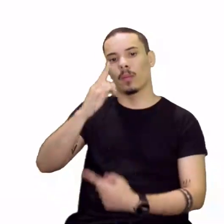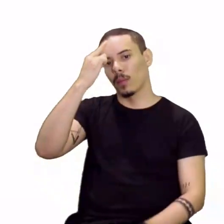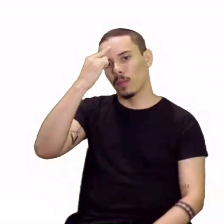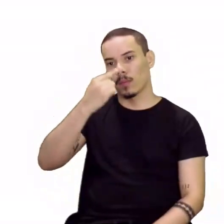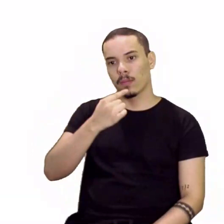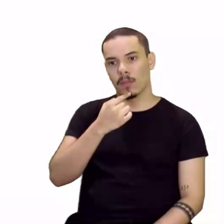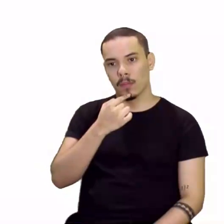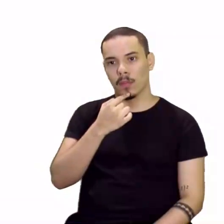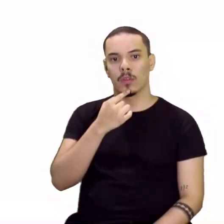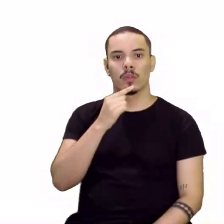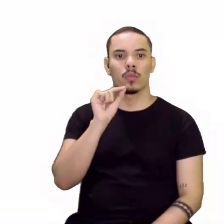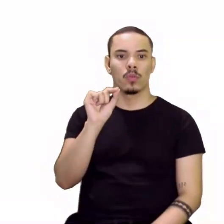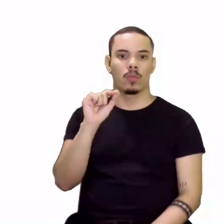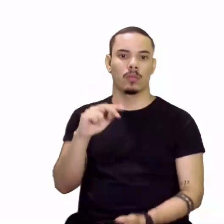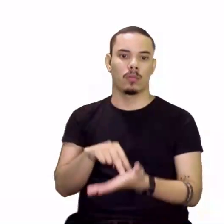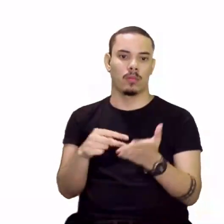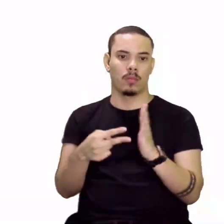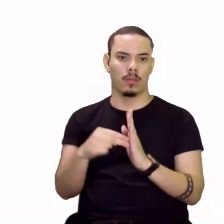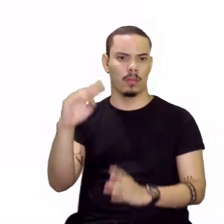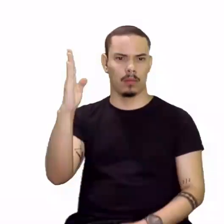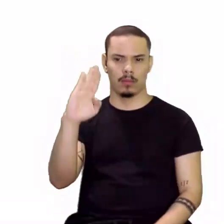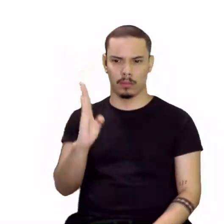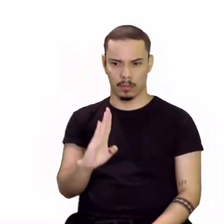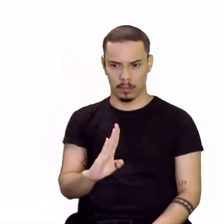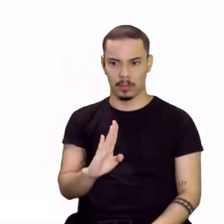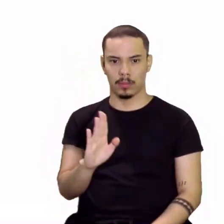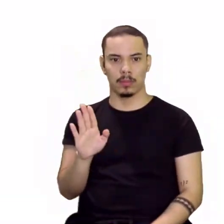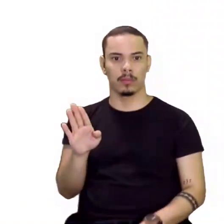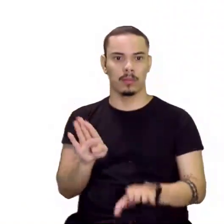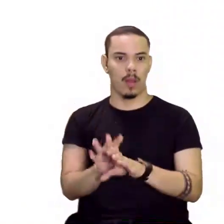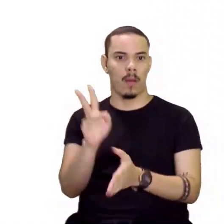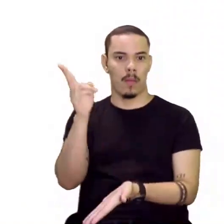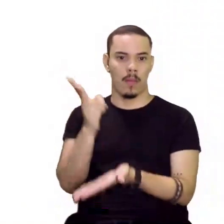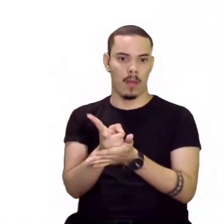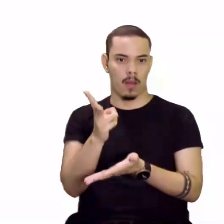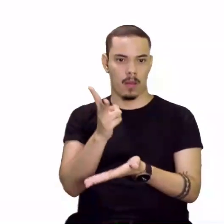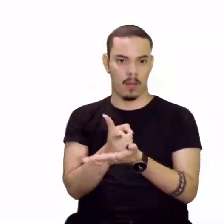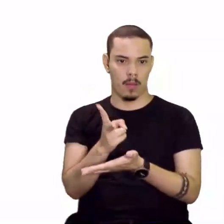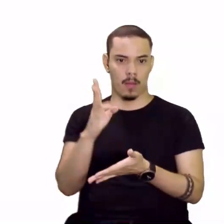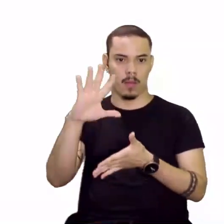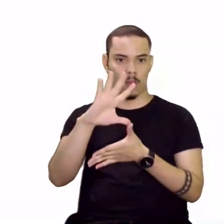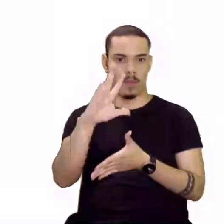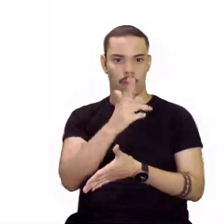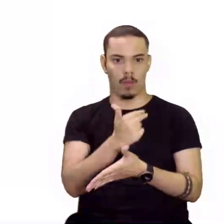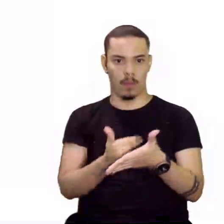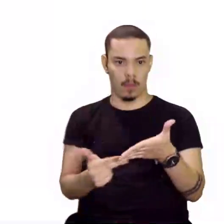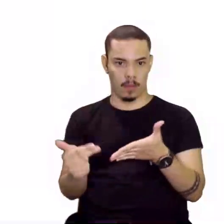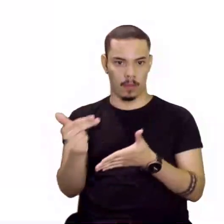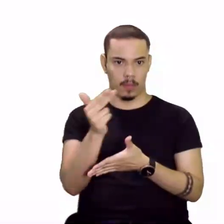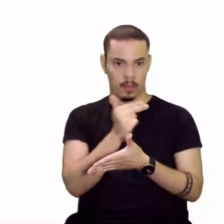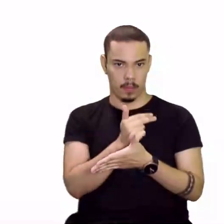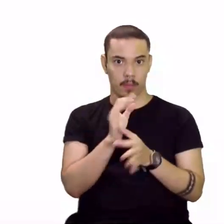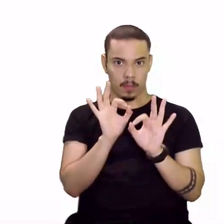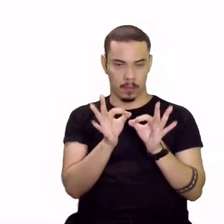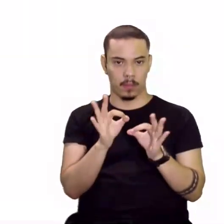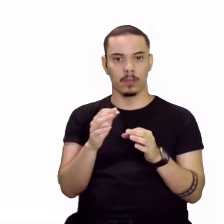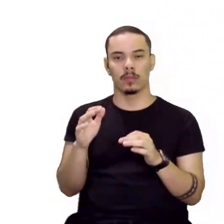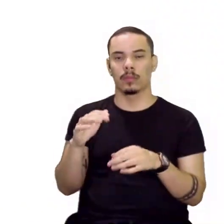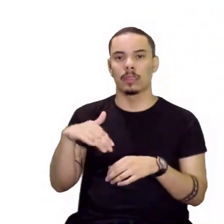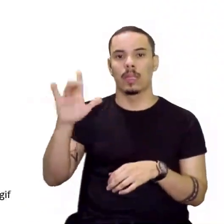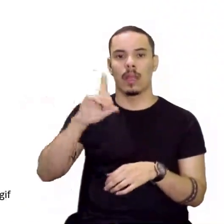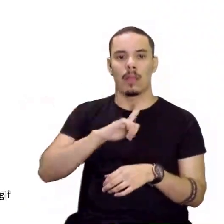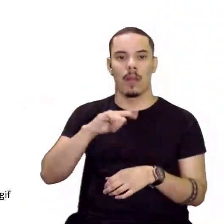é que o Aziz classificou o Brasil. Também é o mesmo, quando você tem um mapa, você não precisa ficar memorizando o mapa, você analisa esse mapa como um